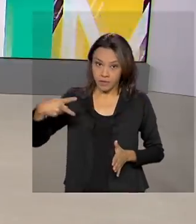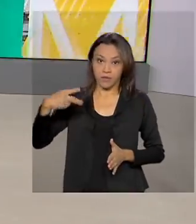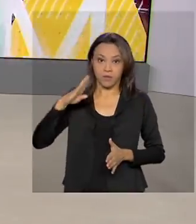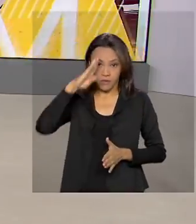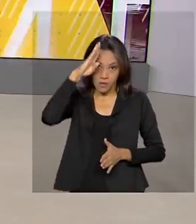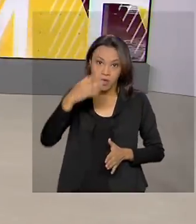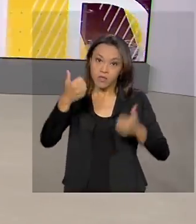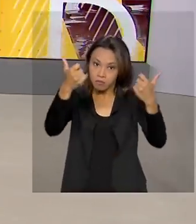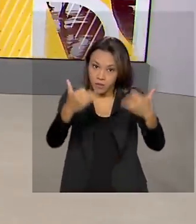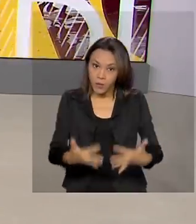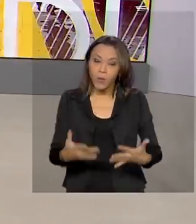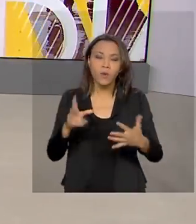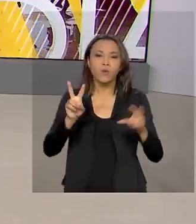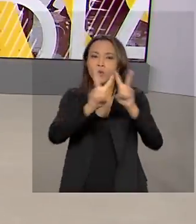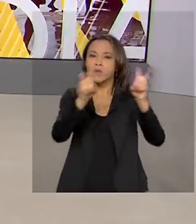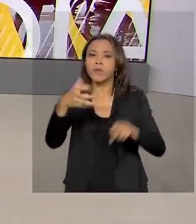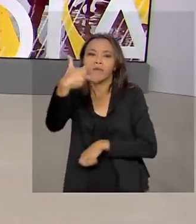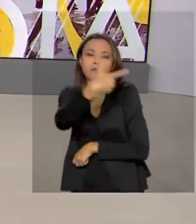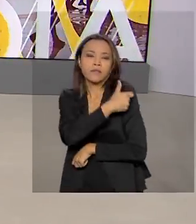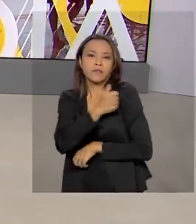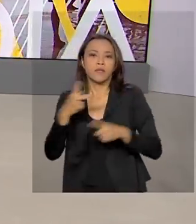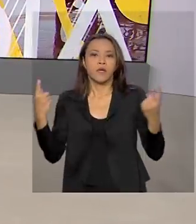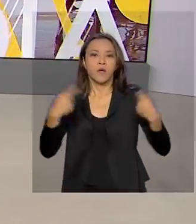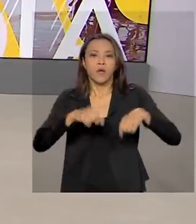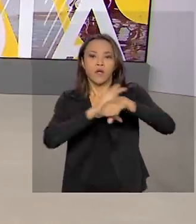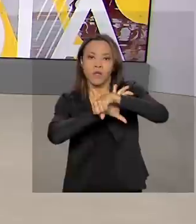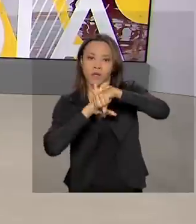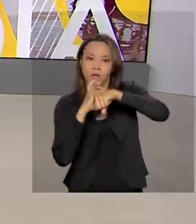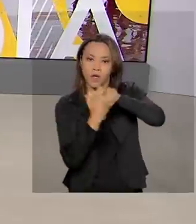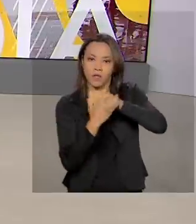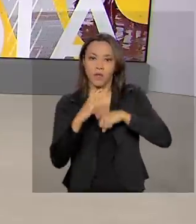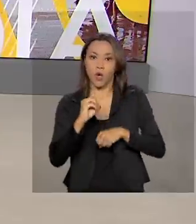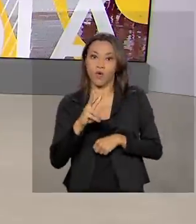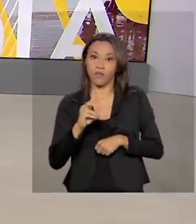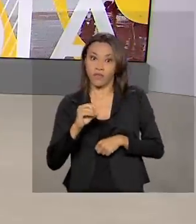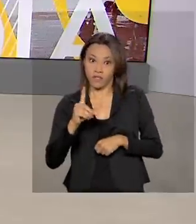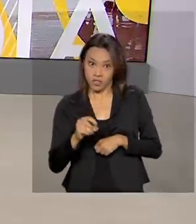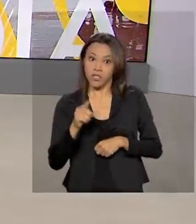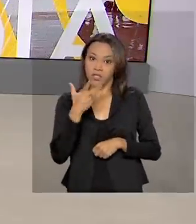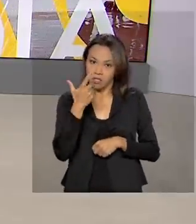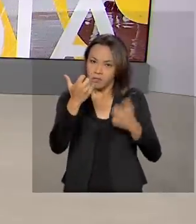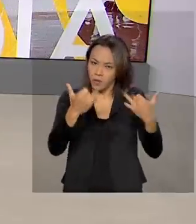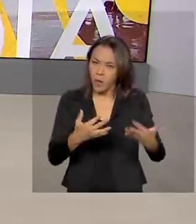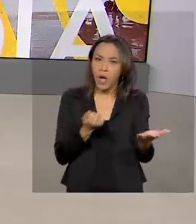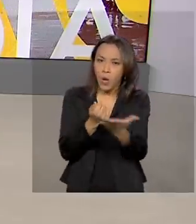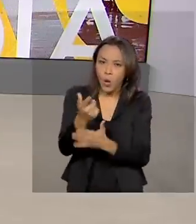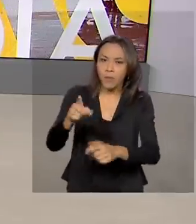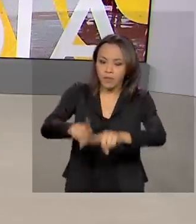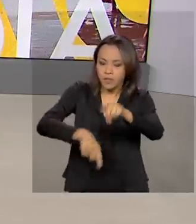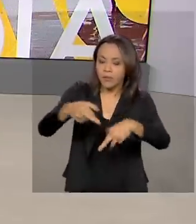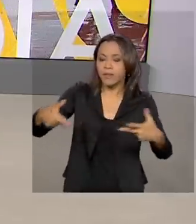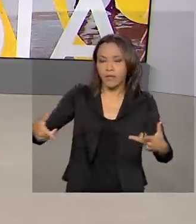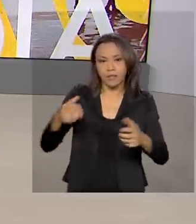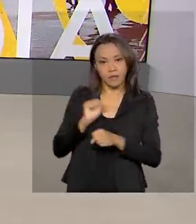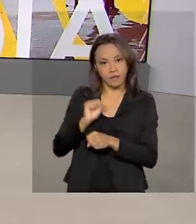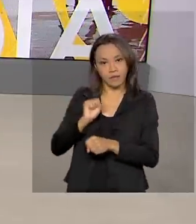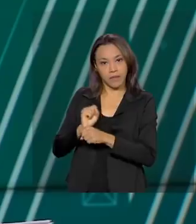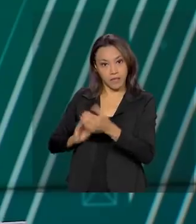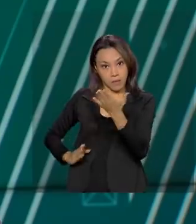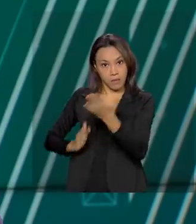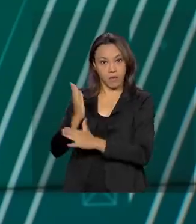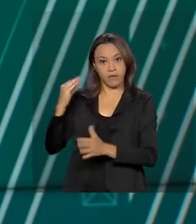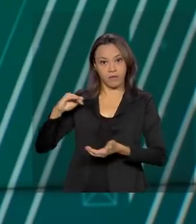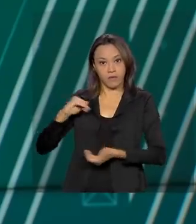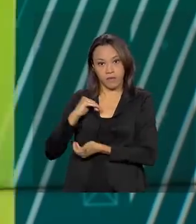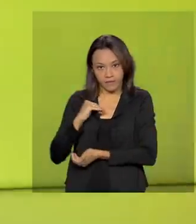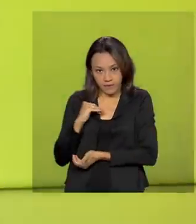com a vacina contra covid-19 e lembrou que o governo garantiu a compra de munição antes que fossem aprovados pela Anvisa